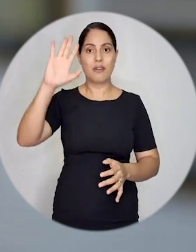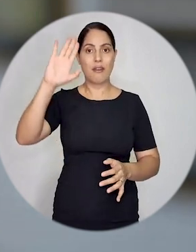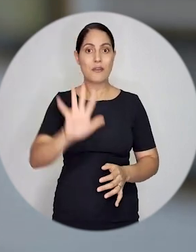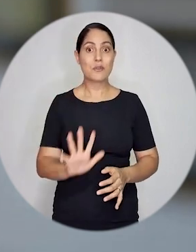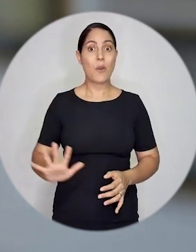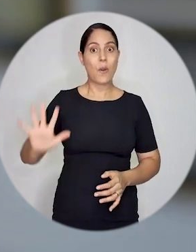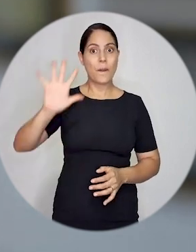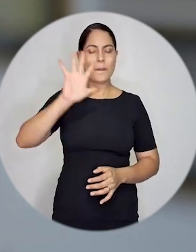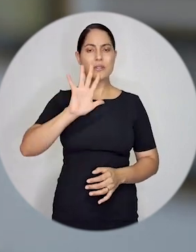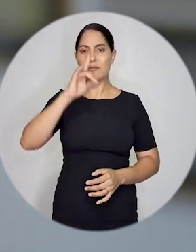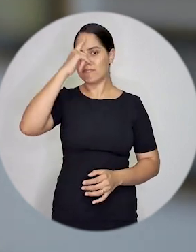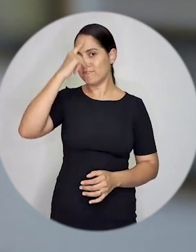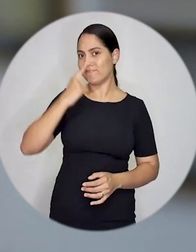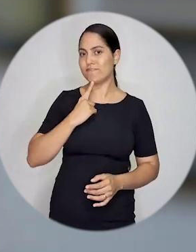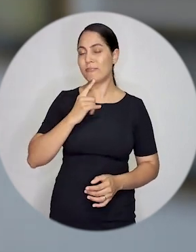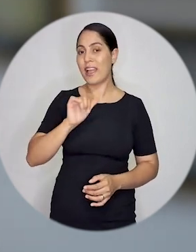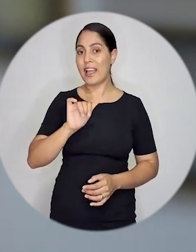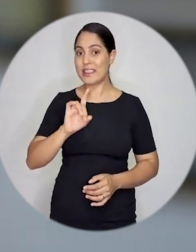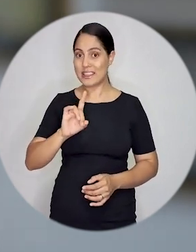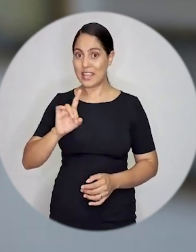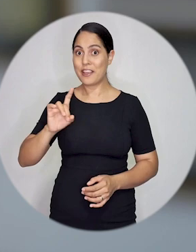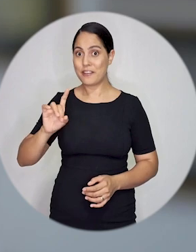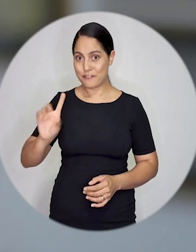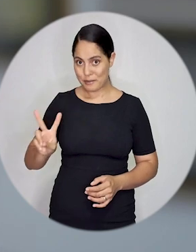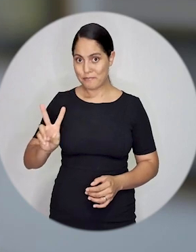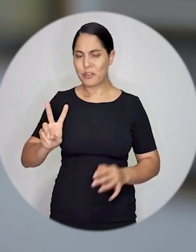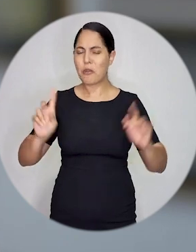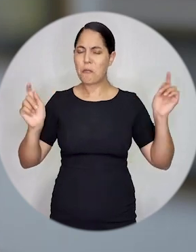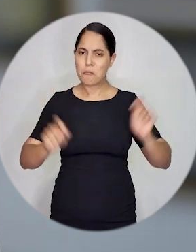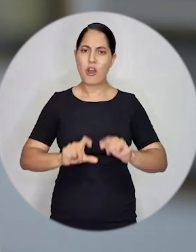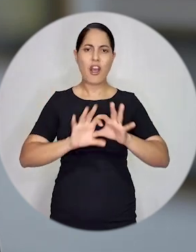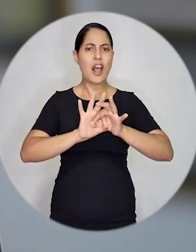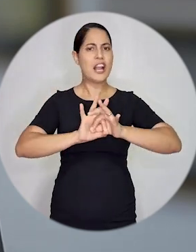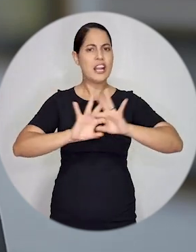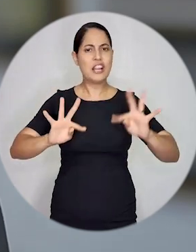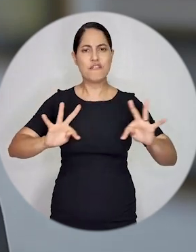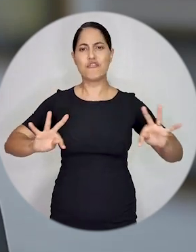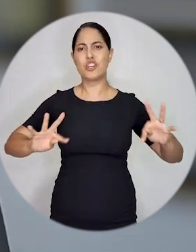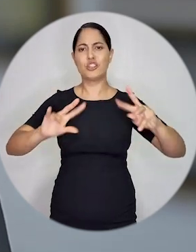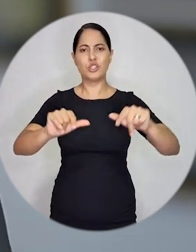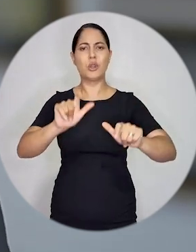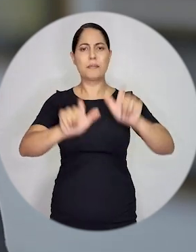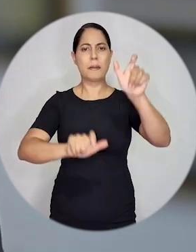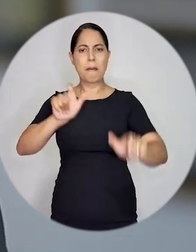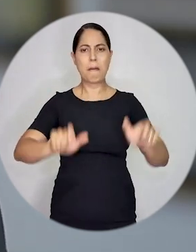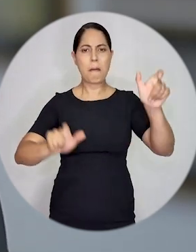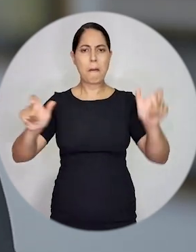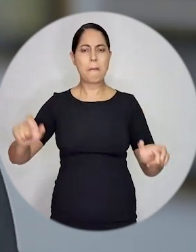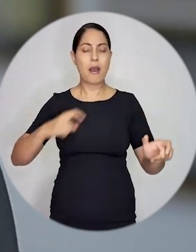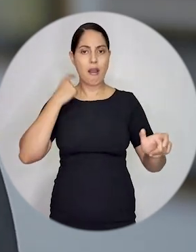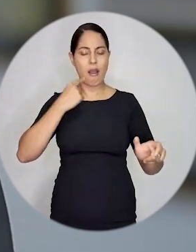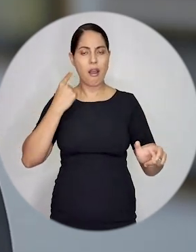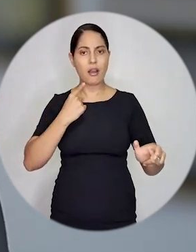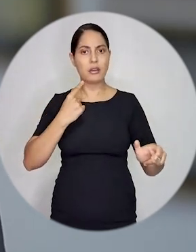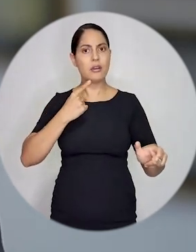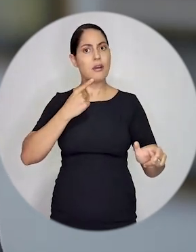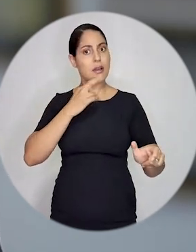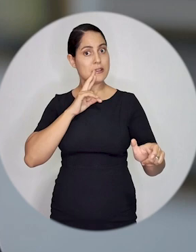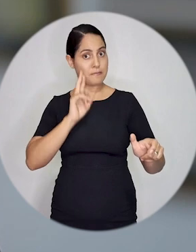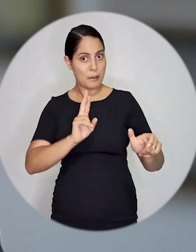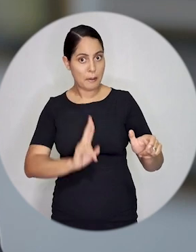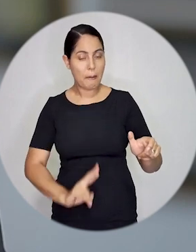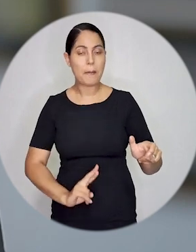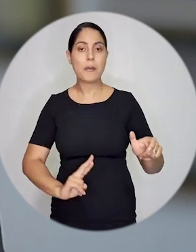perfil ADV. E através dessa pesquisa escutaremos toda a advocacia para melhor entendermos as dificuldades